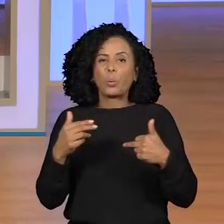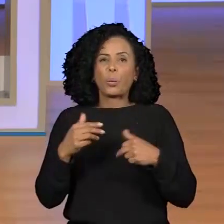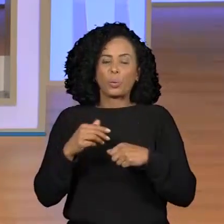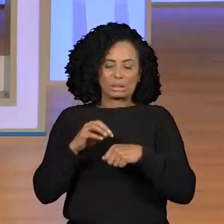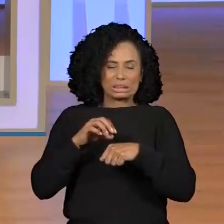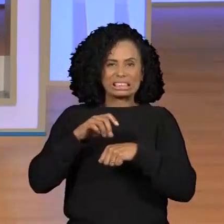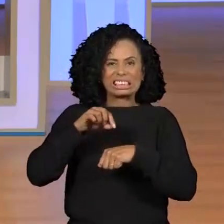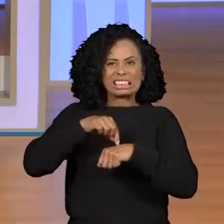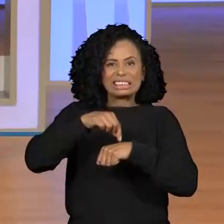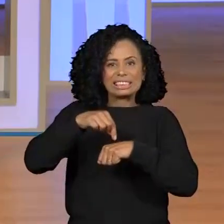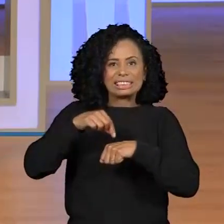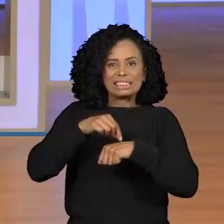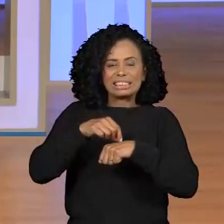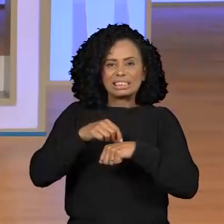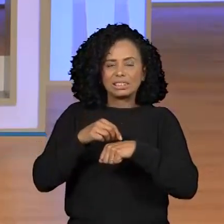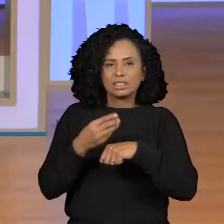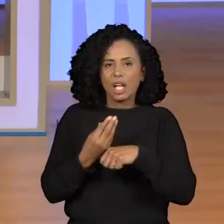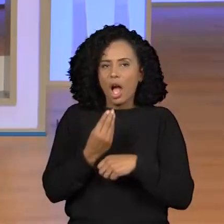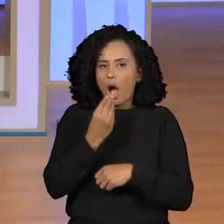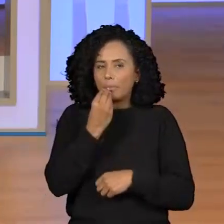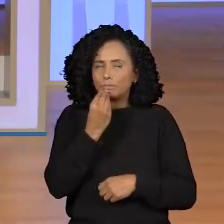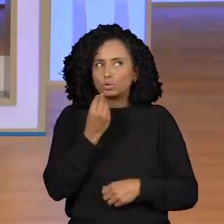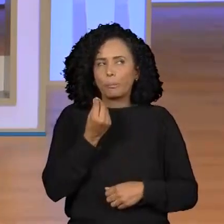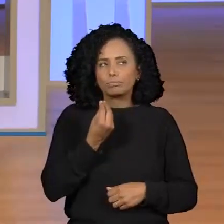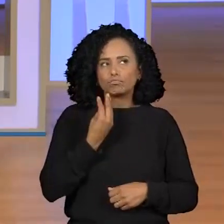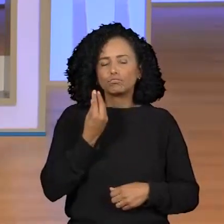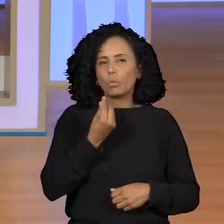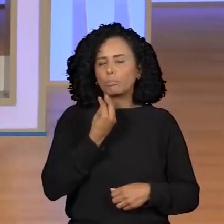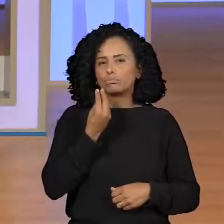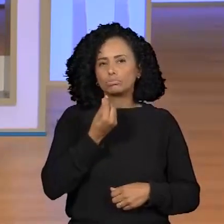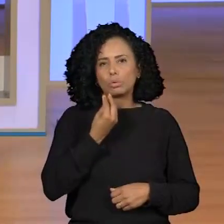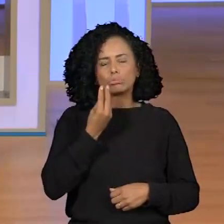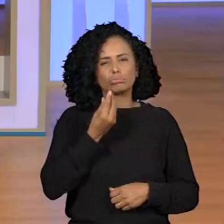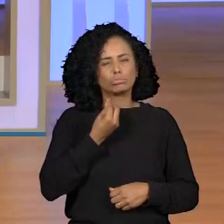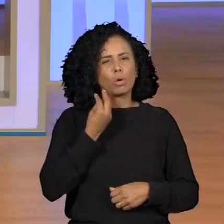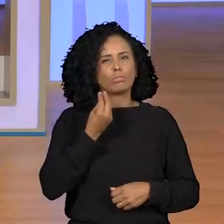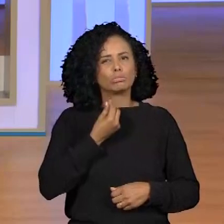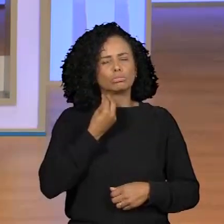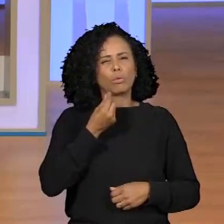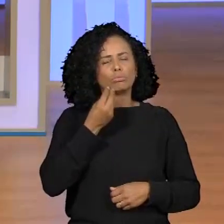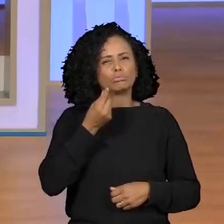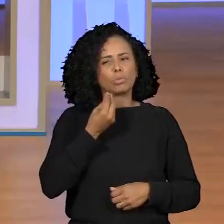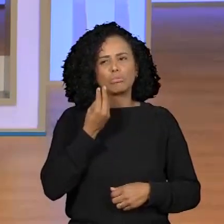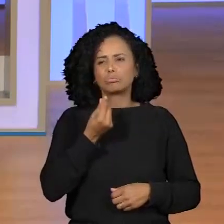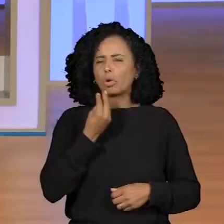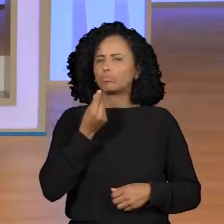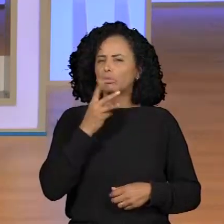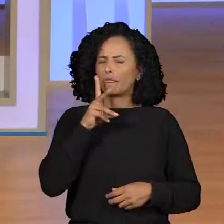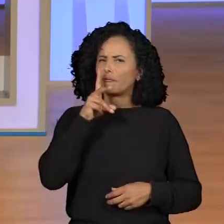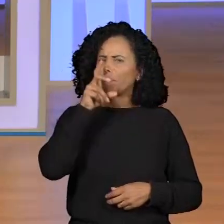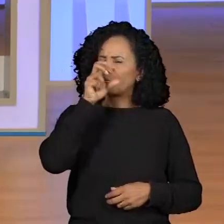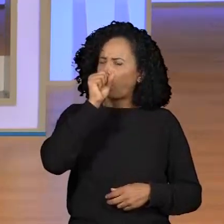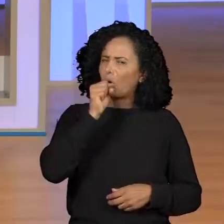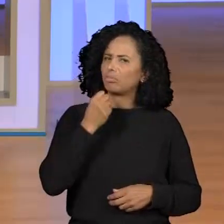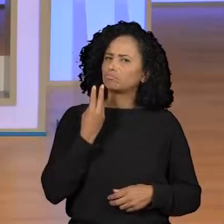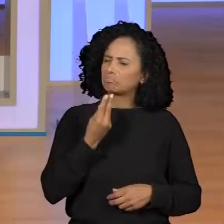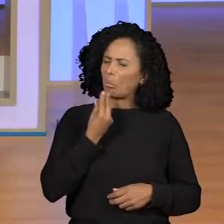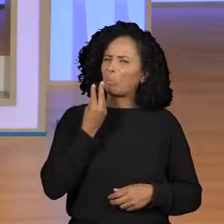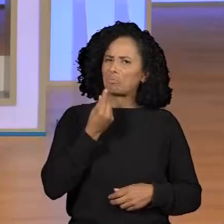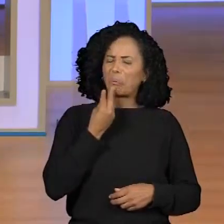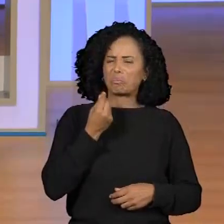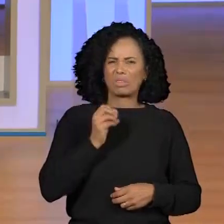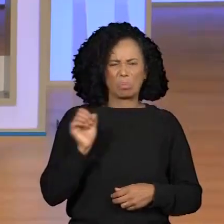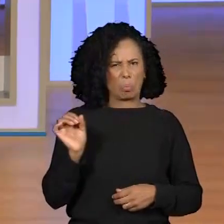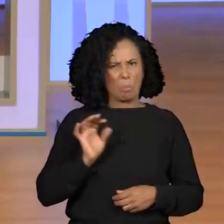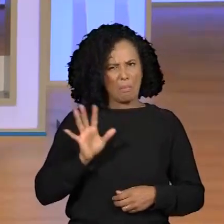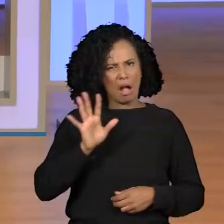dão aquele sabor um pouco mais forte desses queijos, que nem você falou, né? Eles são tão caros e tão utilizados